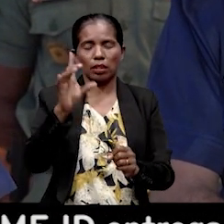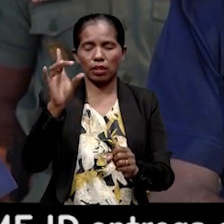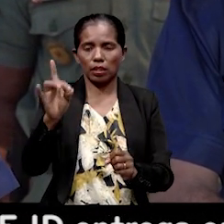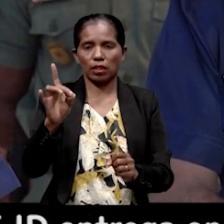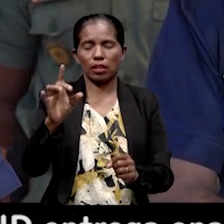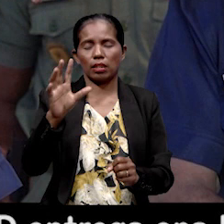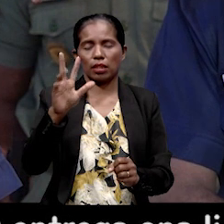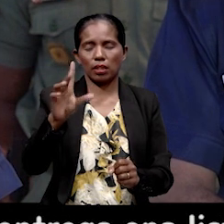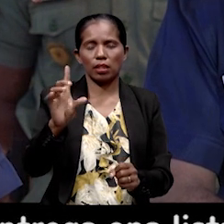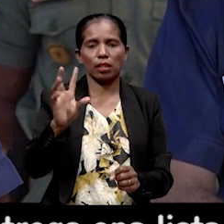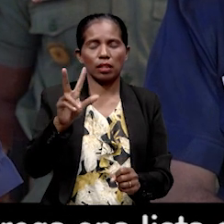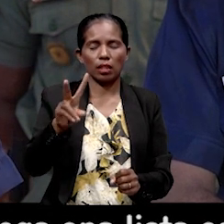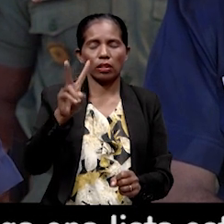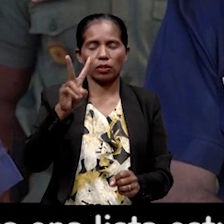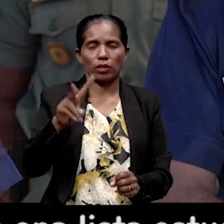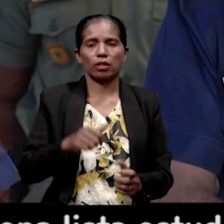773-26263.